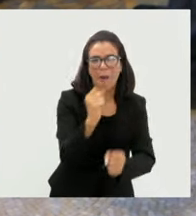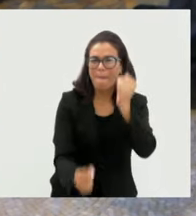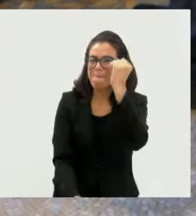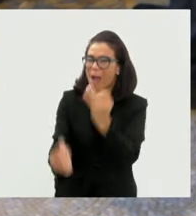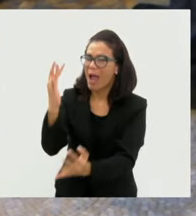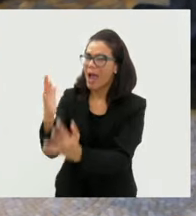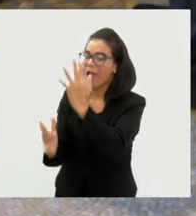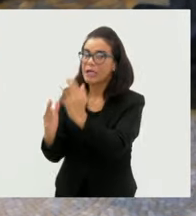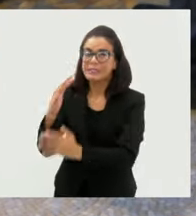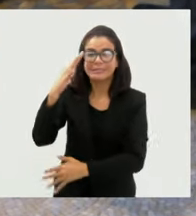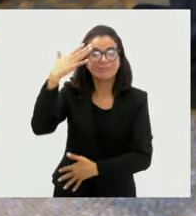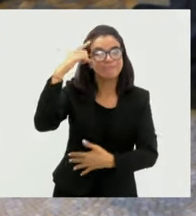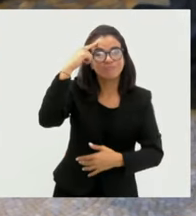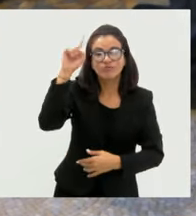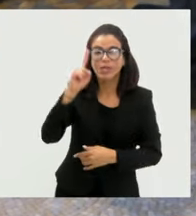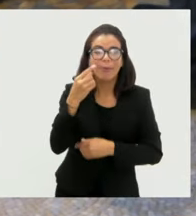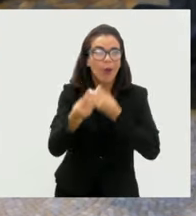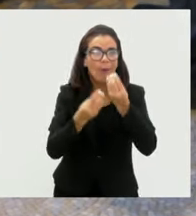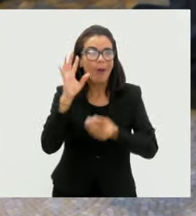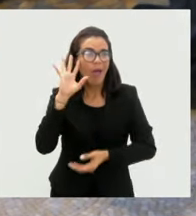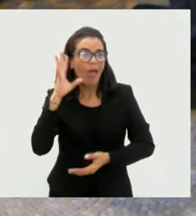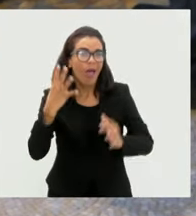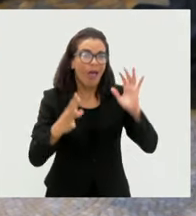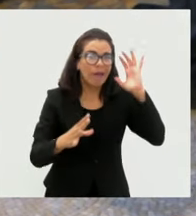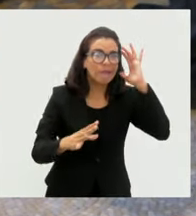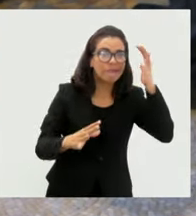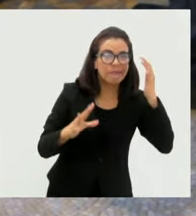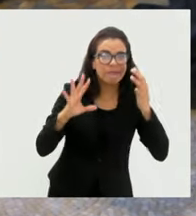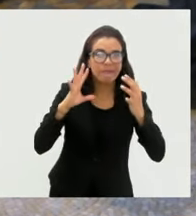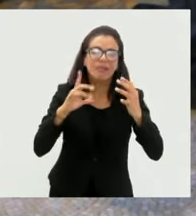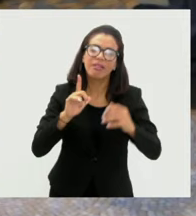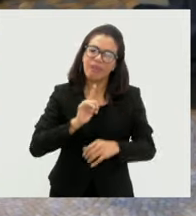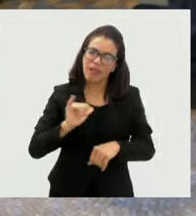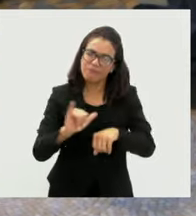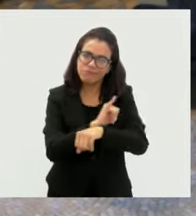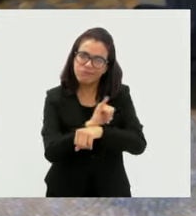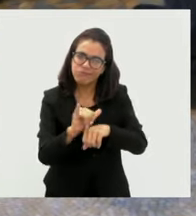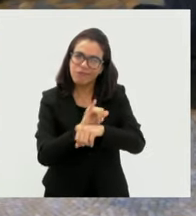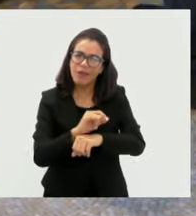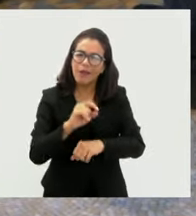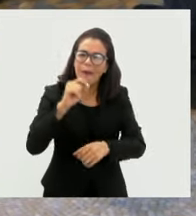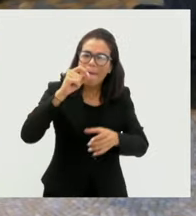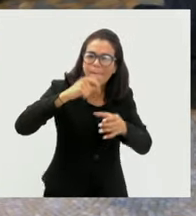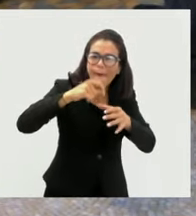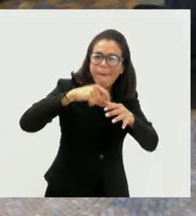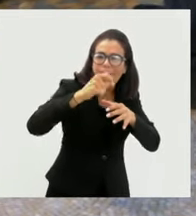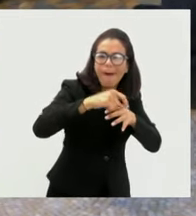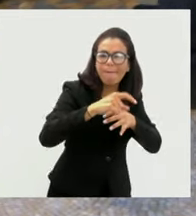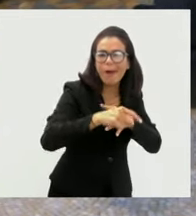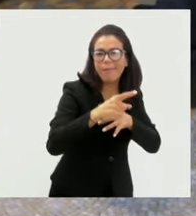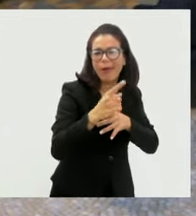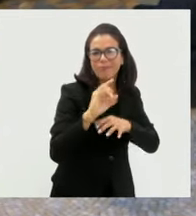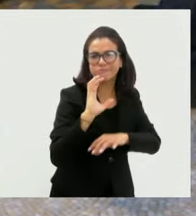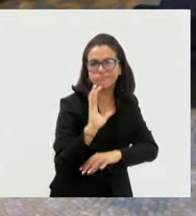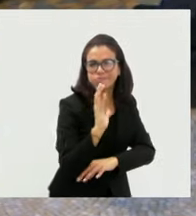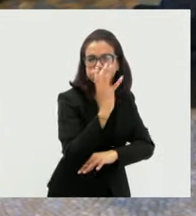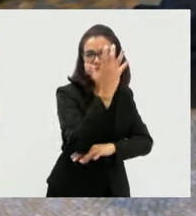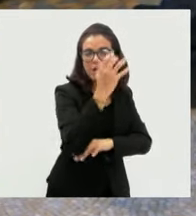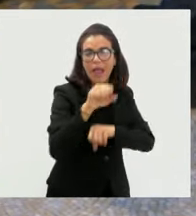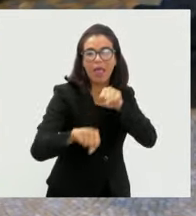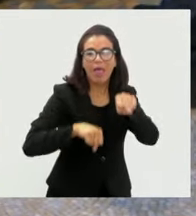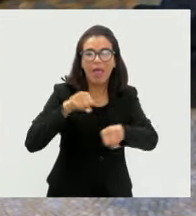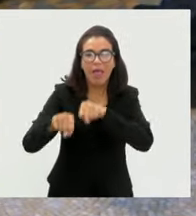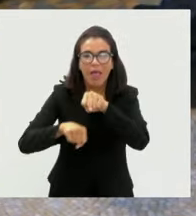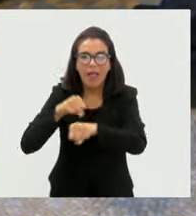o que fazer. Então tem várias coisas que a pessoa pode fazer: plantar uma árvore, telhado verde, andar de bicicleta,